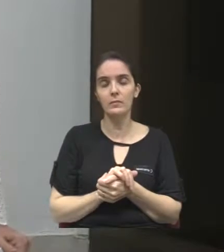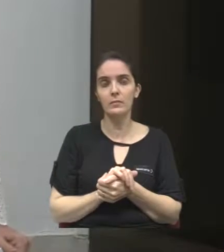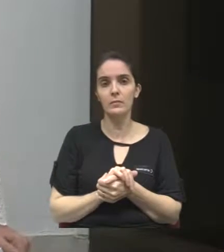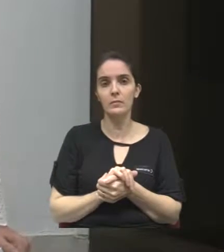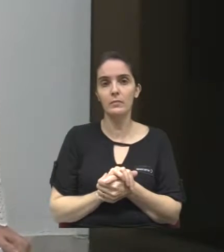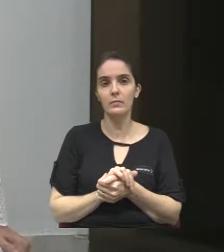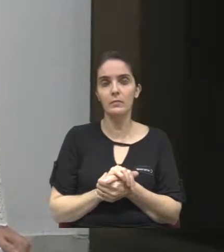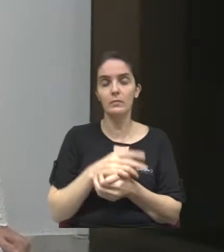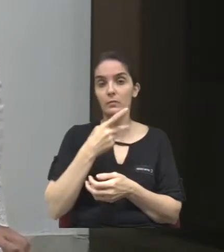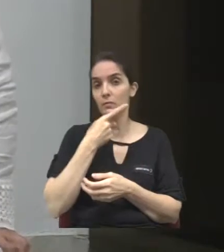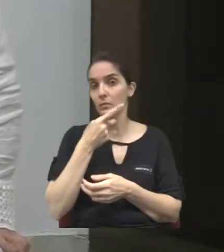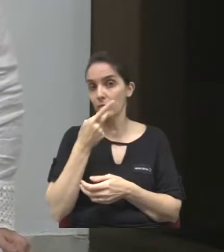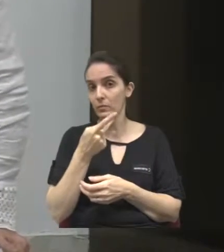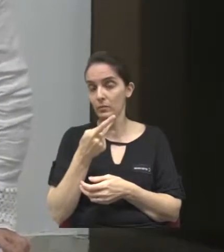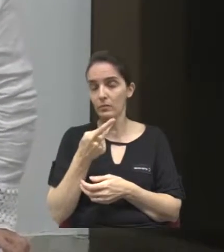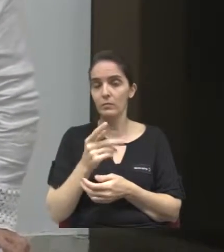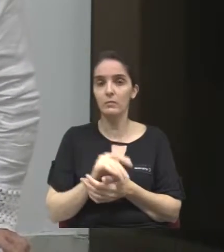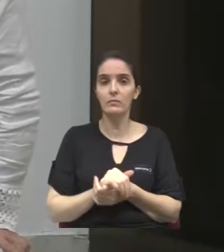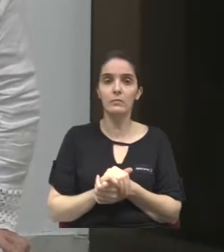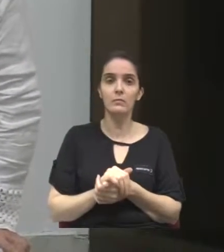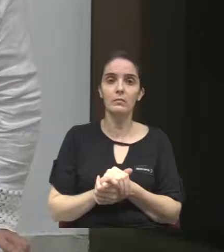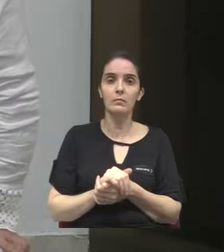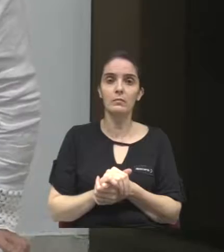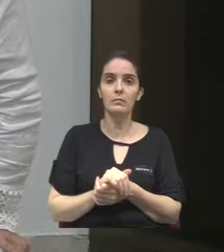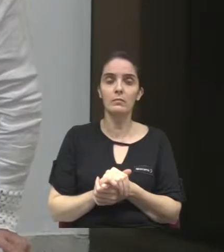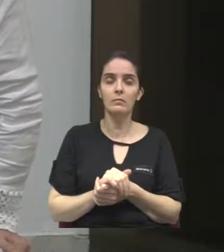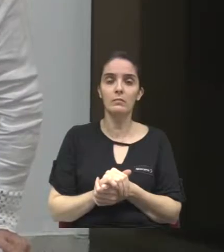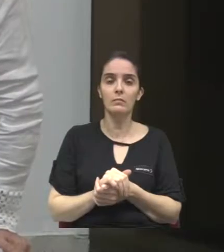fazer uso, falando para a população que, olha,